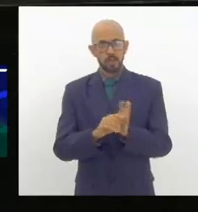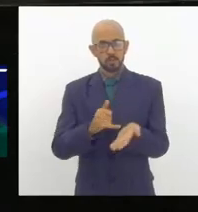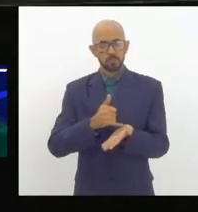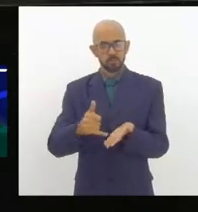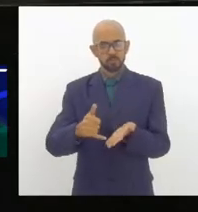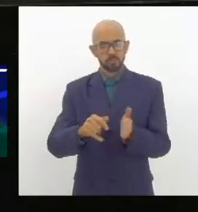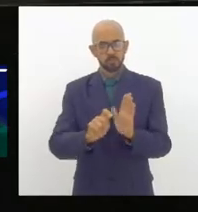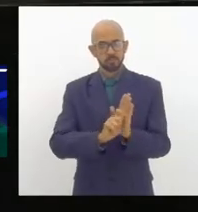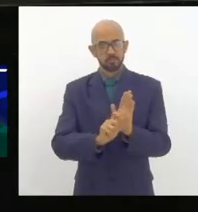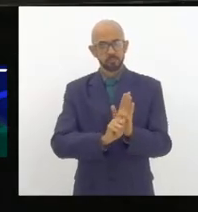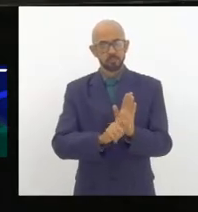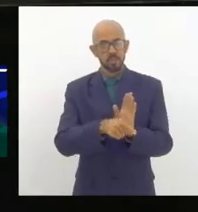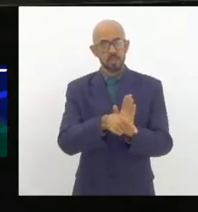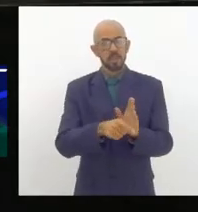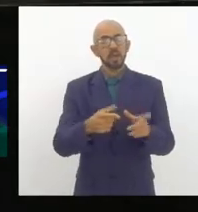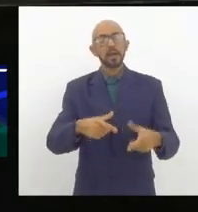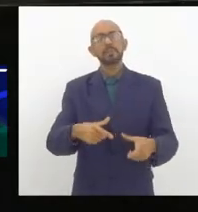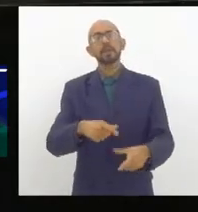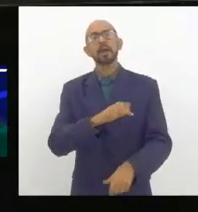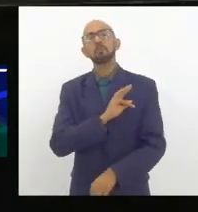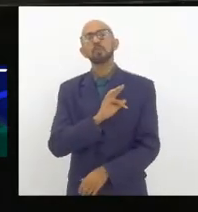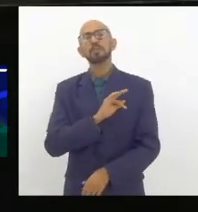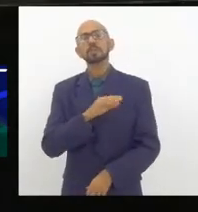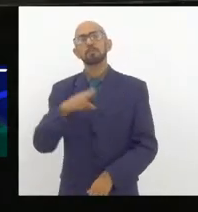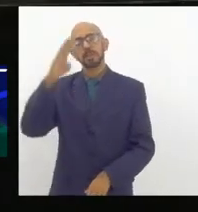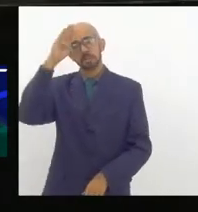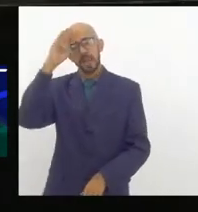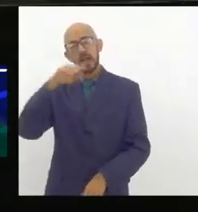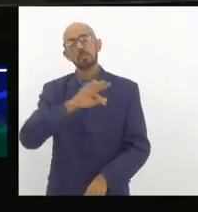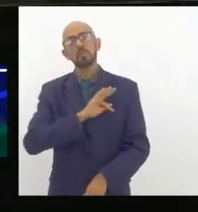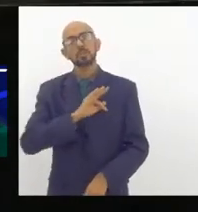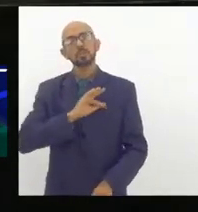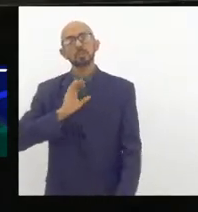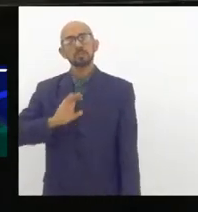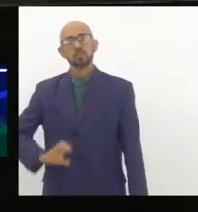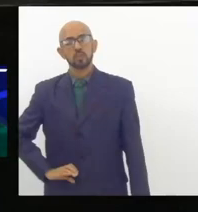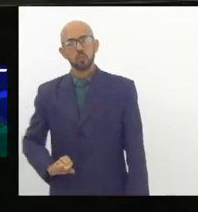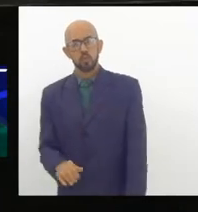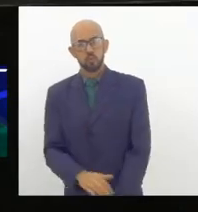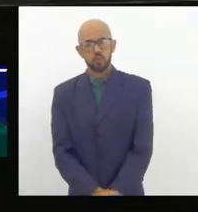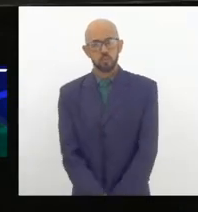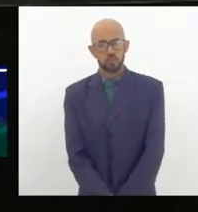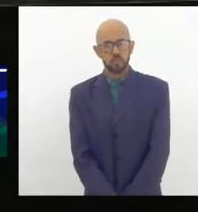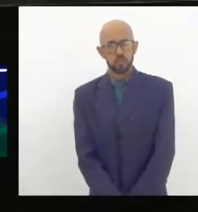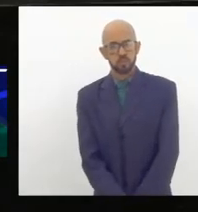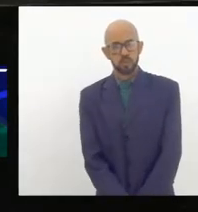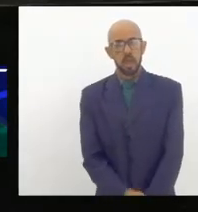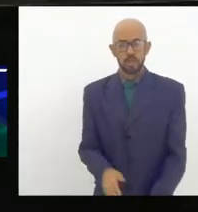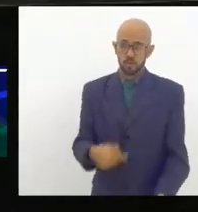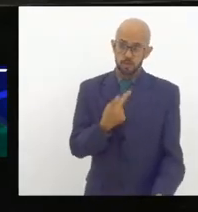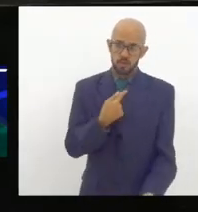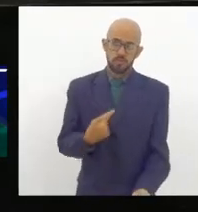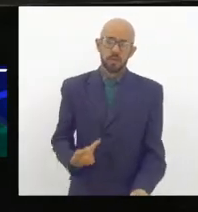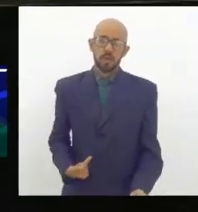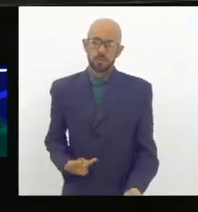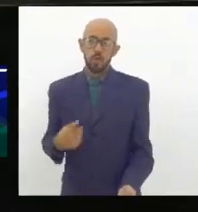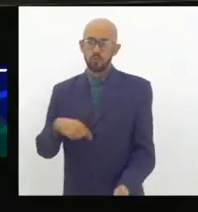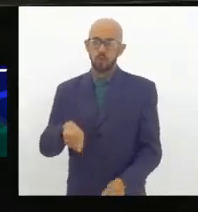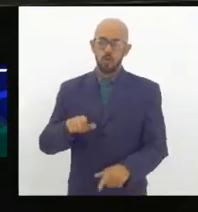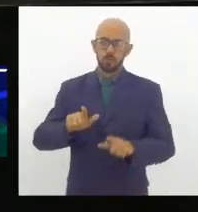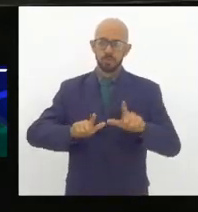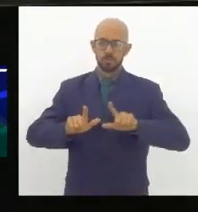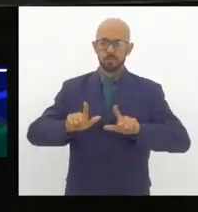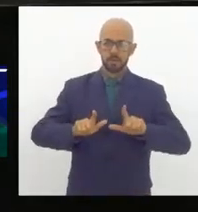do dia que é polícia militar Cadê a polícia civil a ao Governador vem logo para imprensa que ele adora mãe prensa né